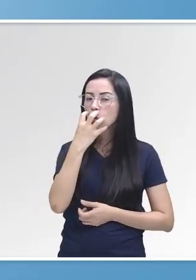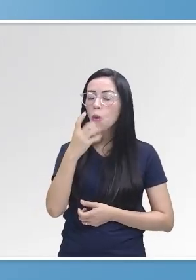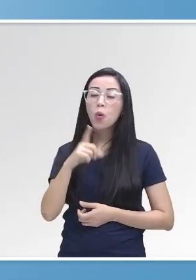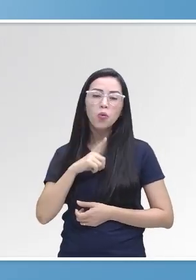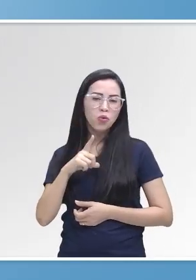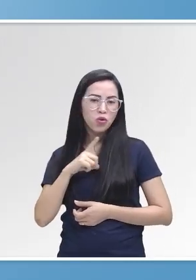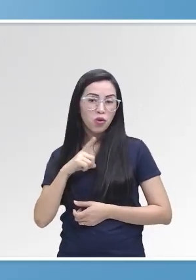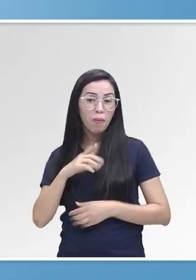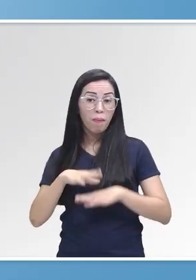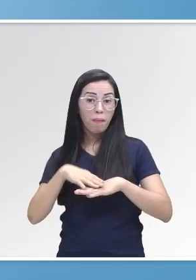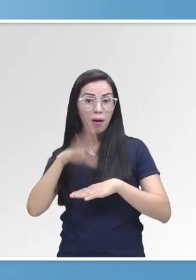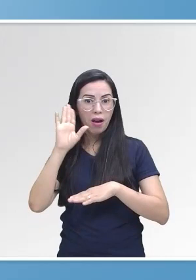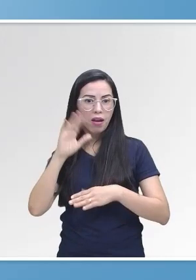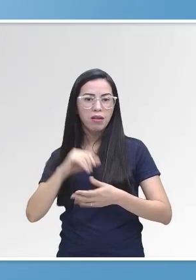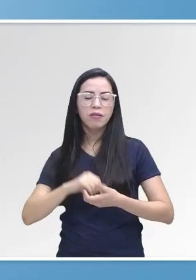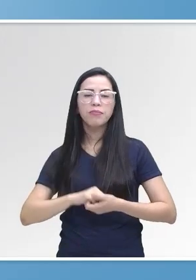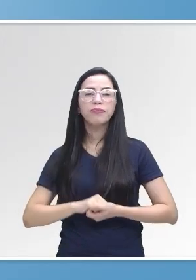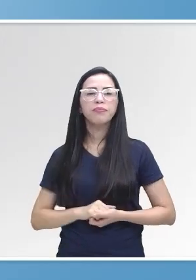cachorro